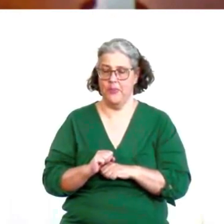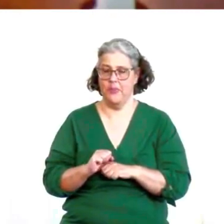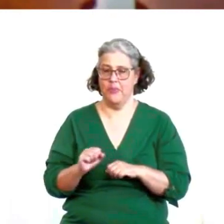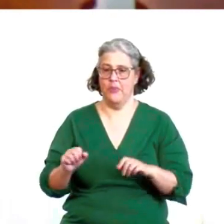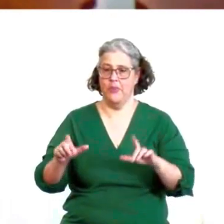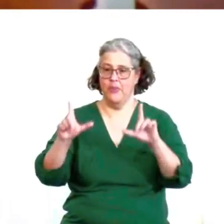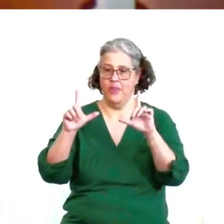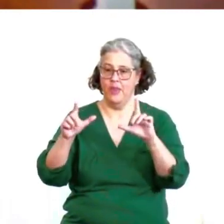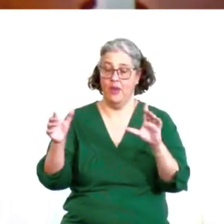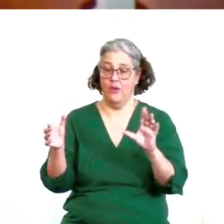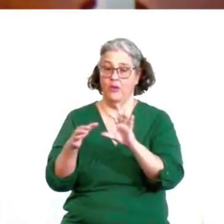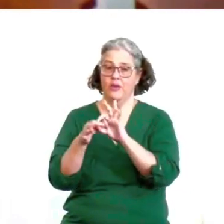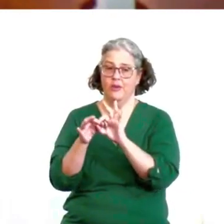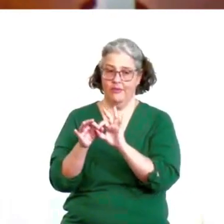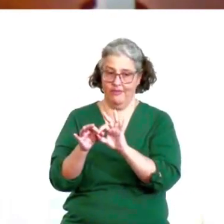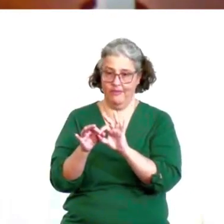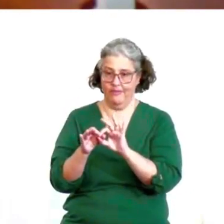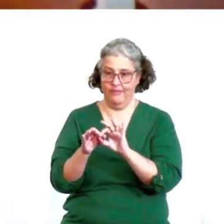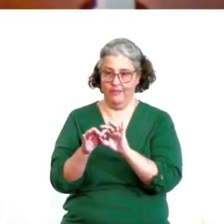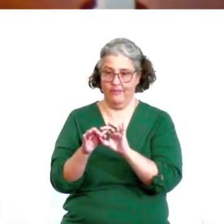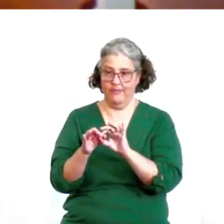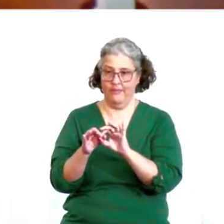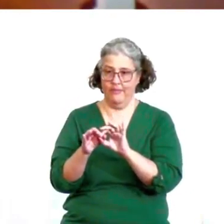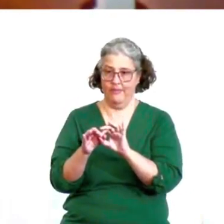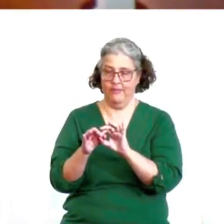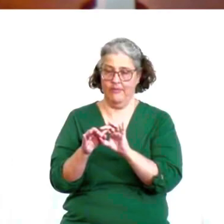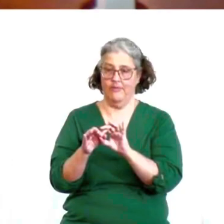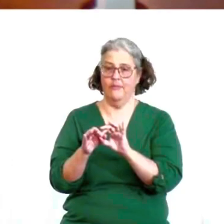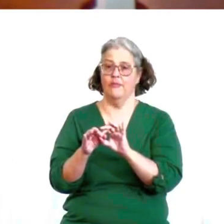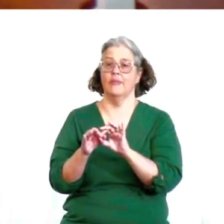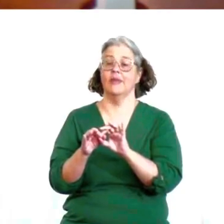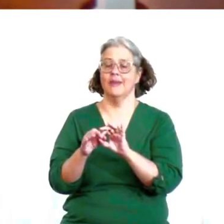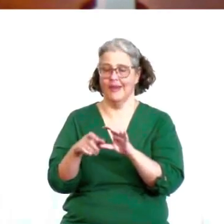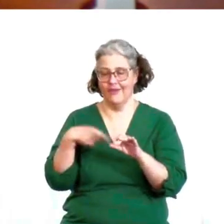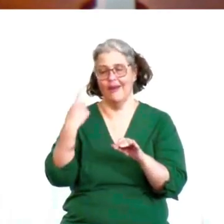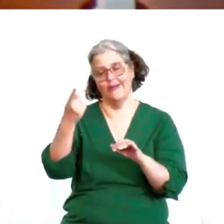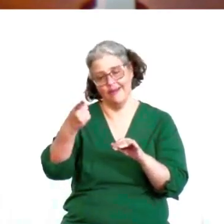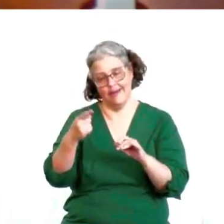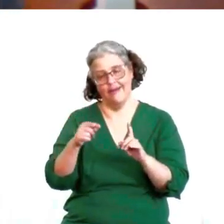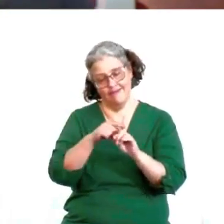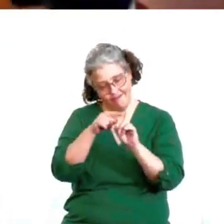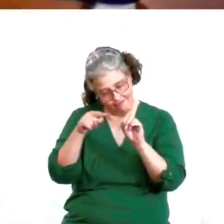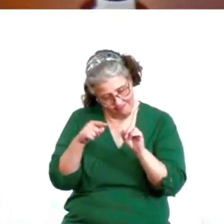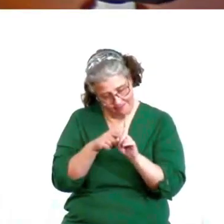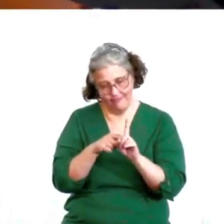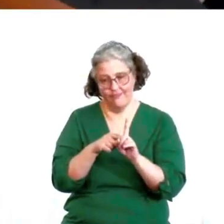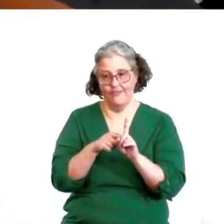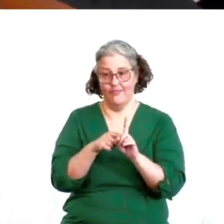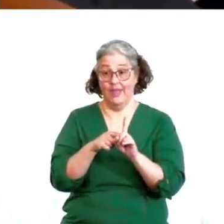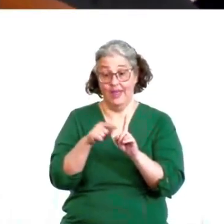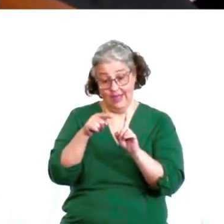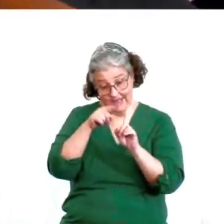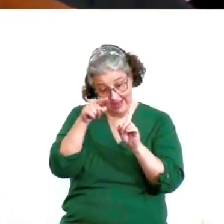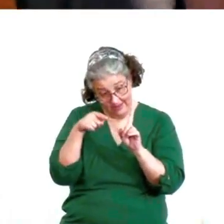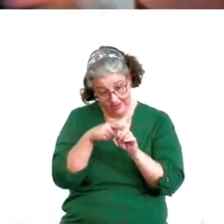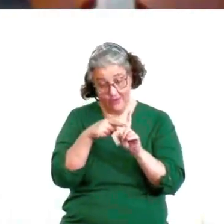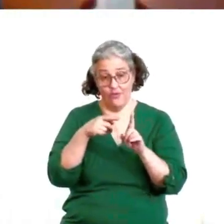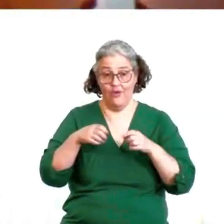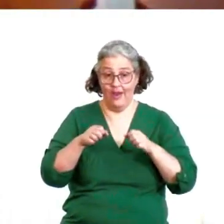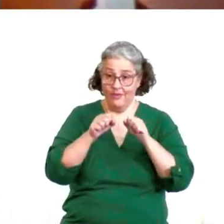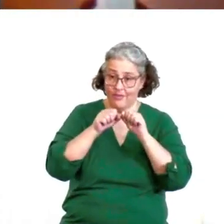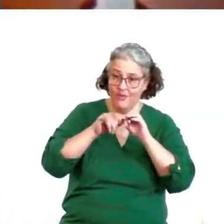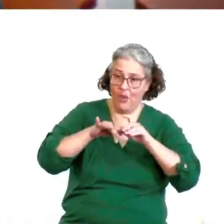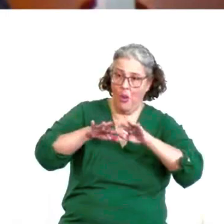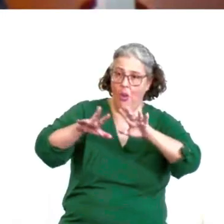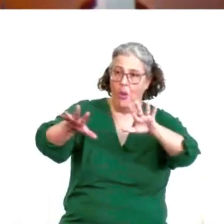uma união que dará um fruto, e desse fruto uma nação, e